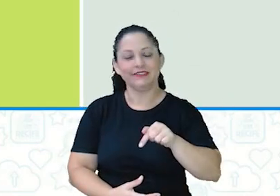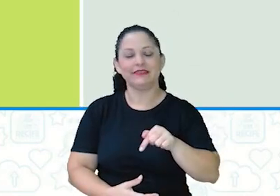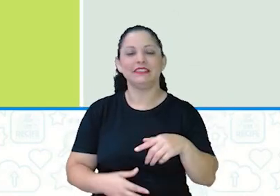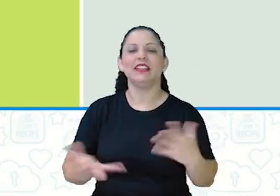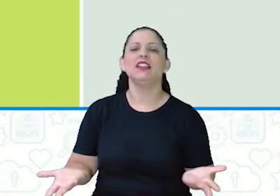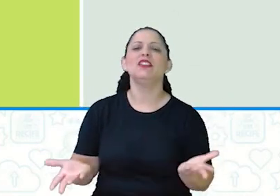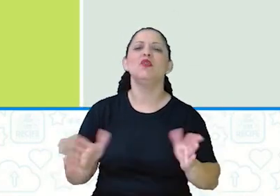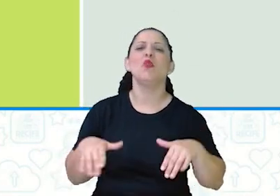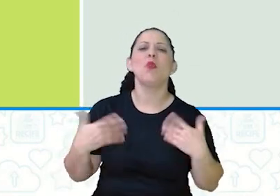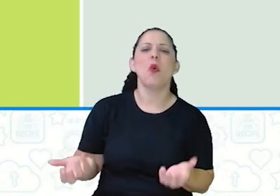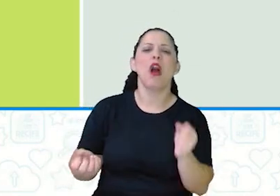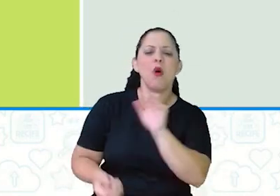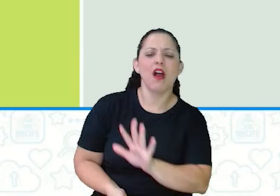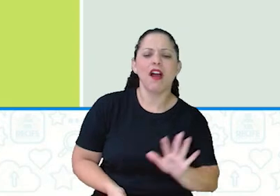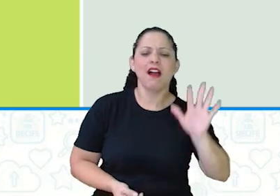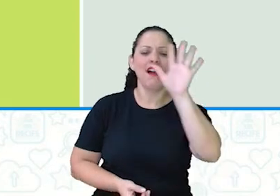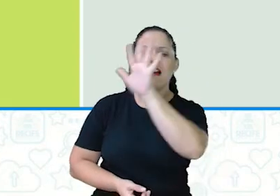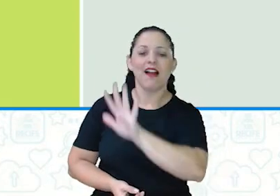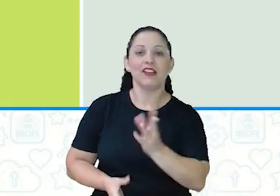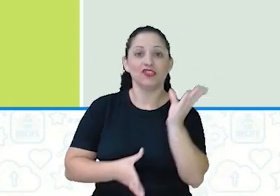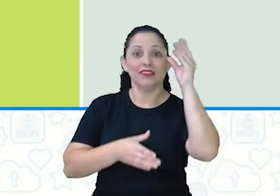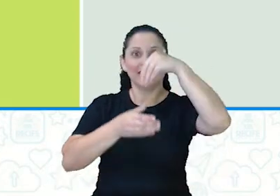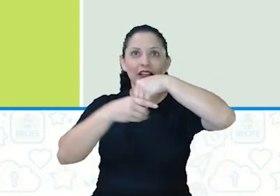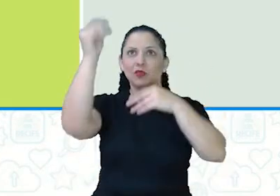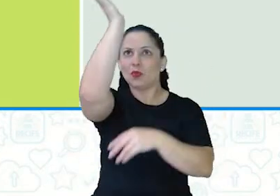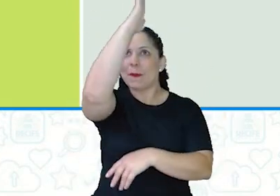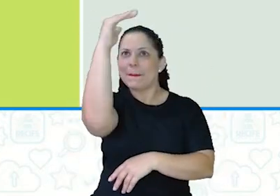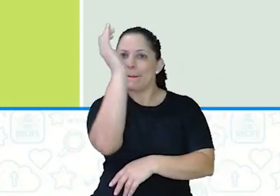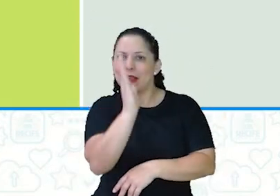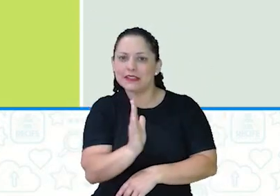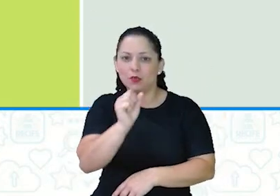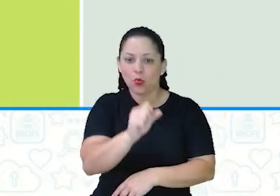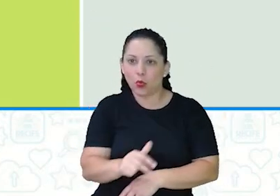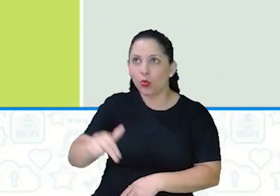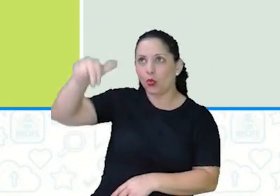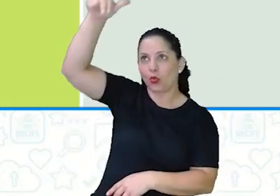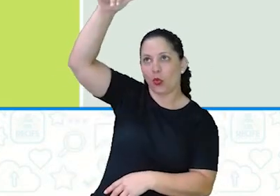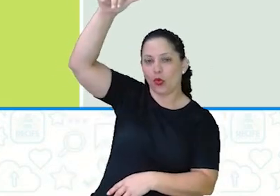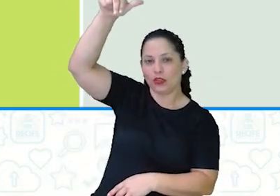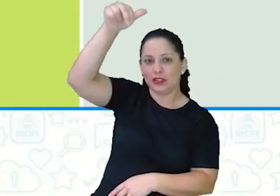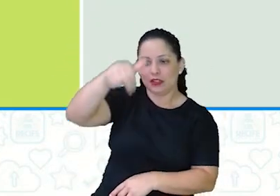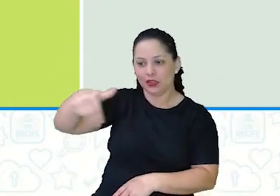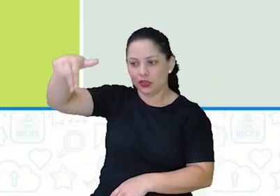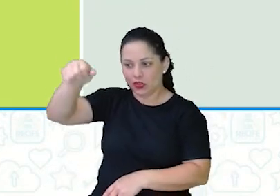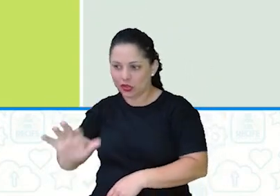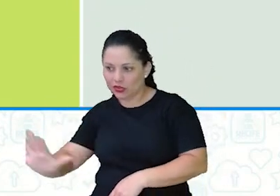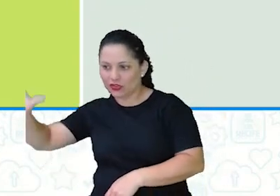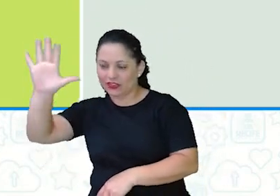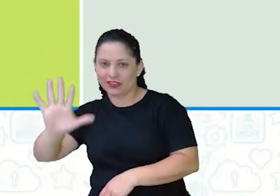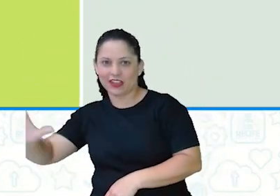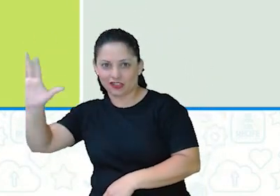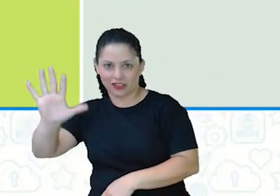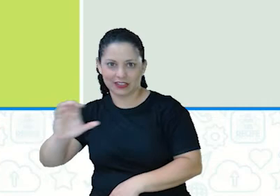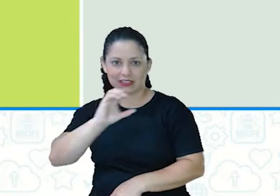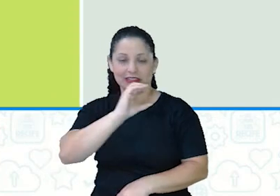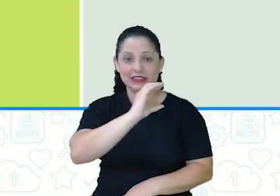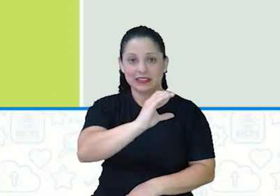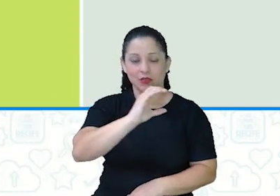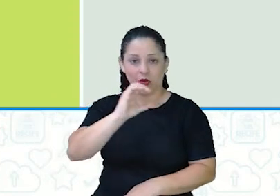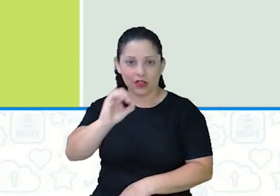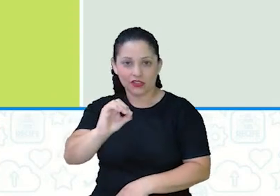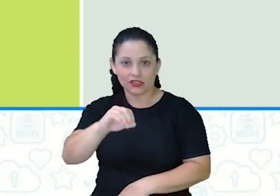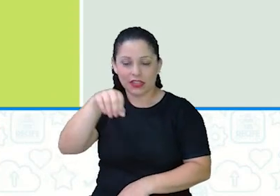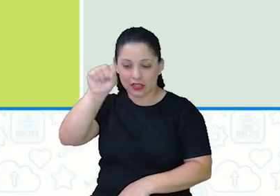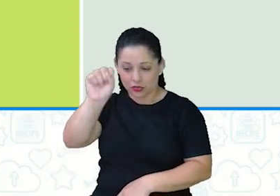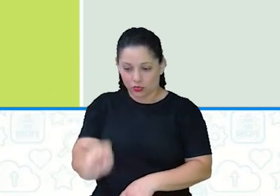quais são as regiões que tem nesse Brasil? A gente tem o Norte, Nordeste, Centro-Oeste, Sul e Sudeste.